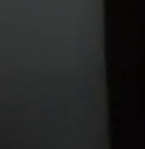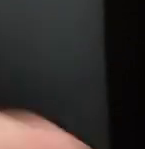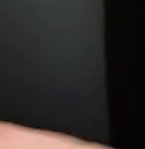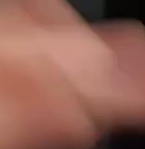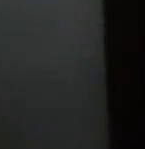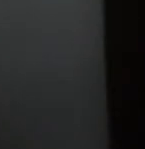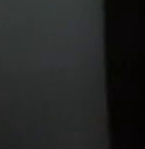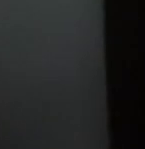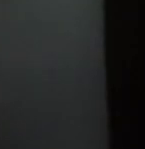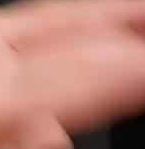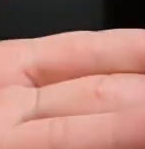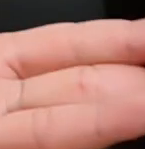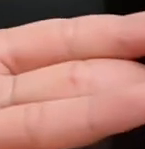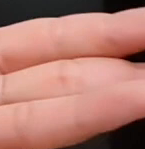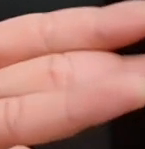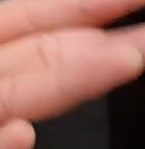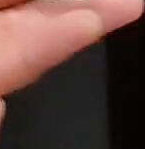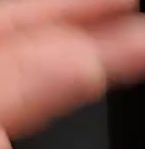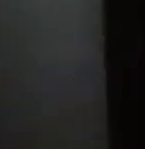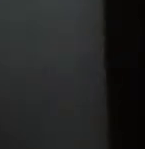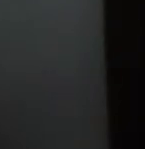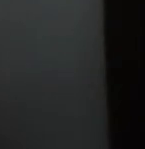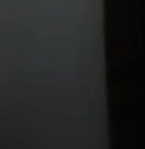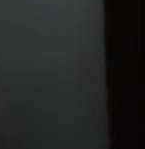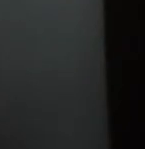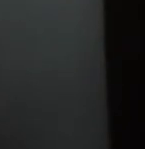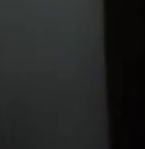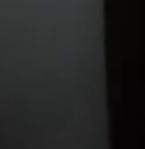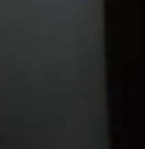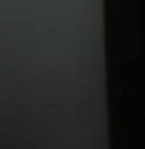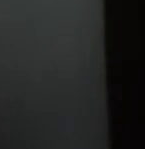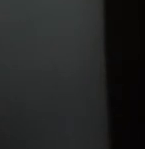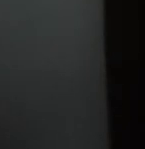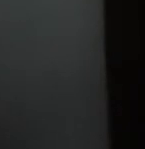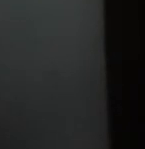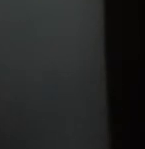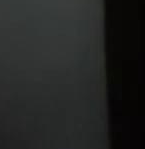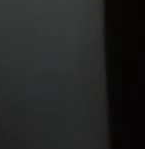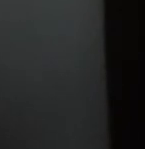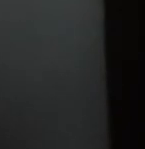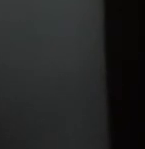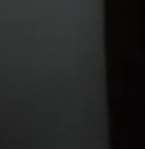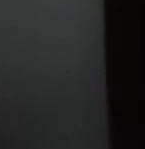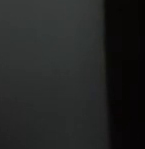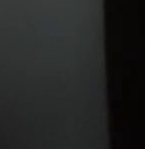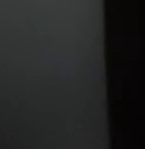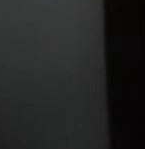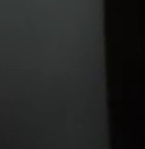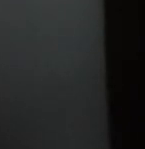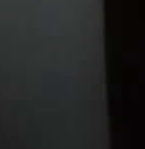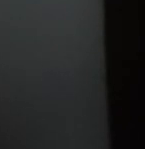até presidentes, até ex-presidentes da Anvisa meteram o bedelho.